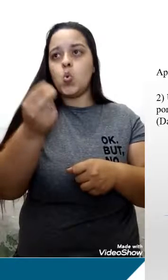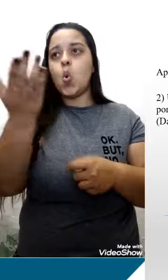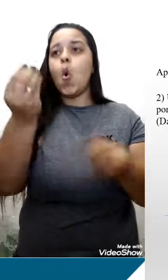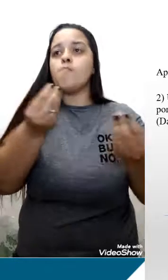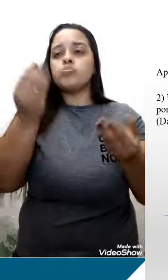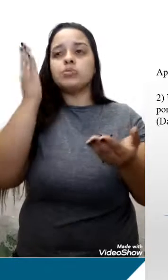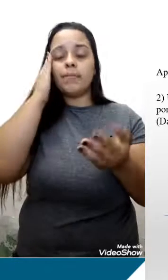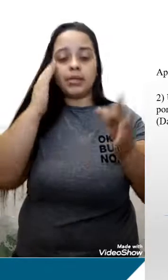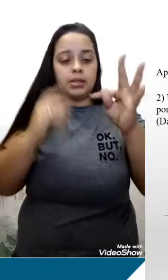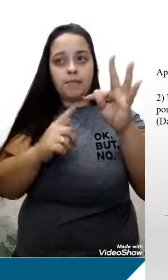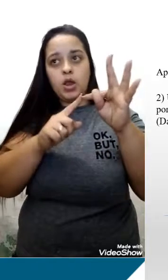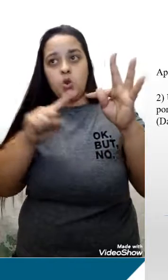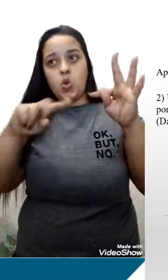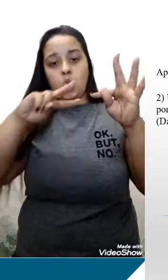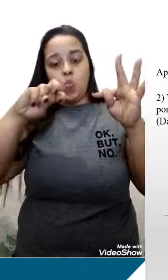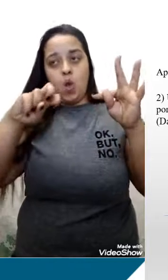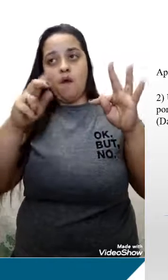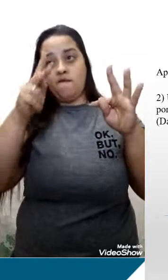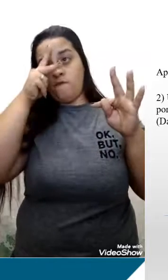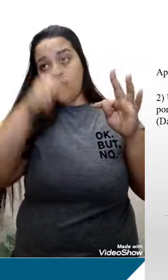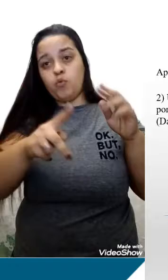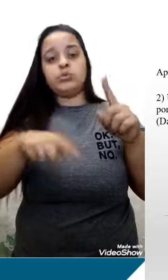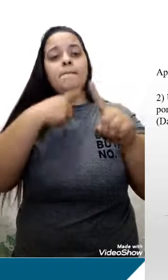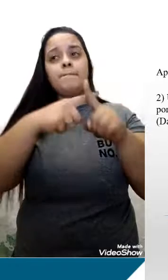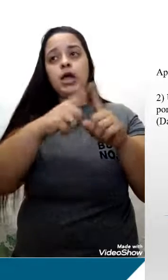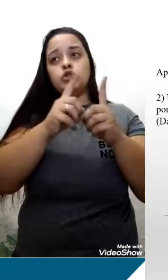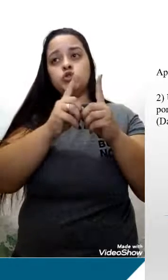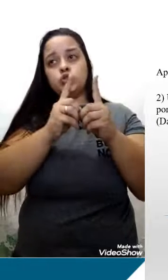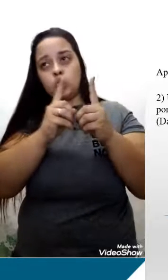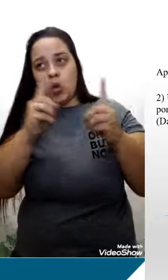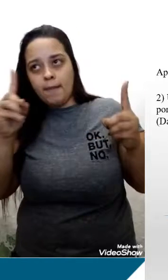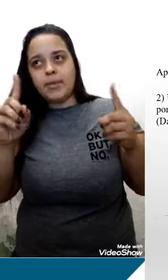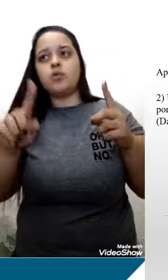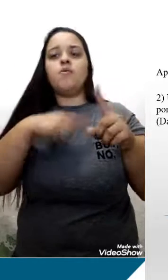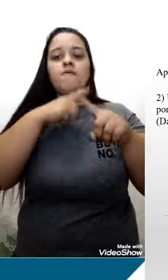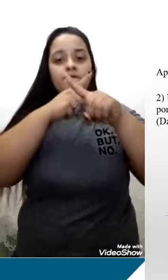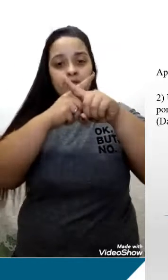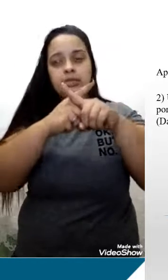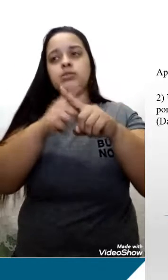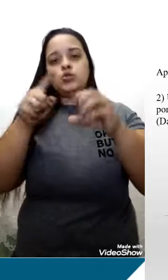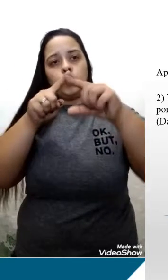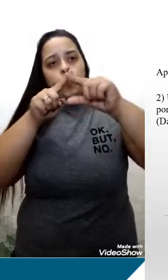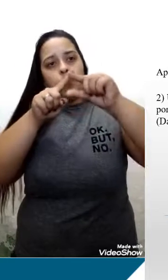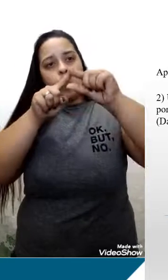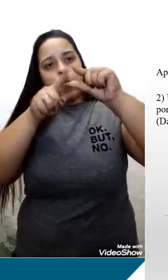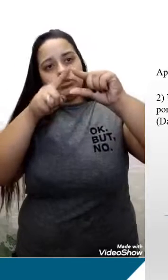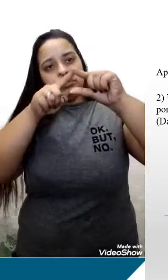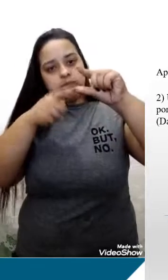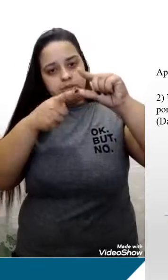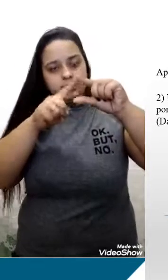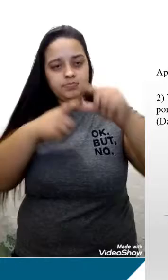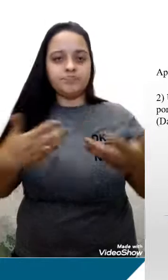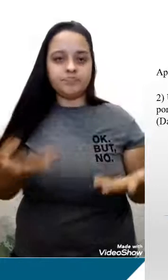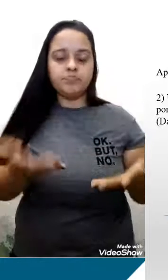o trabalho? Trabalho é a multiplicação da força, do módulo da força, pelo deslocamento, vezes o cosseno